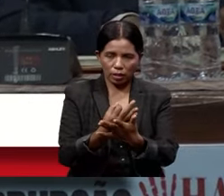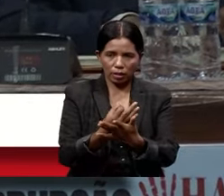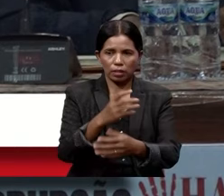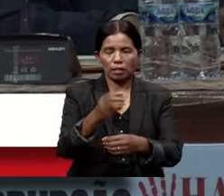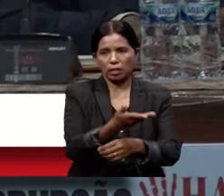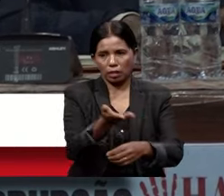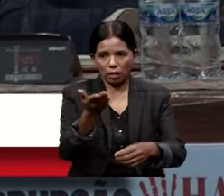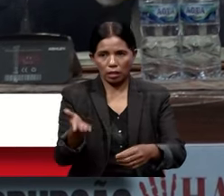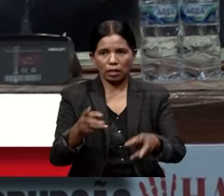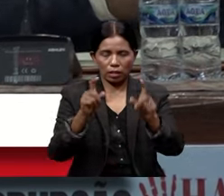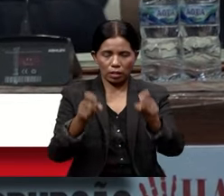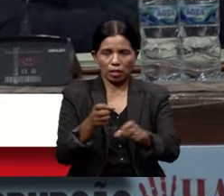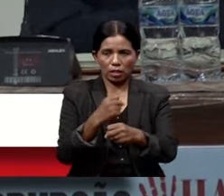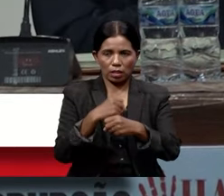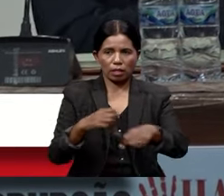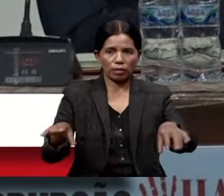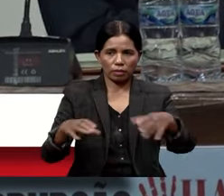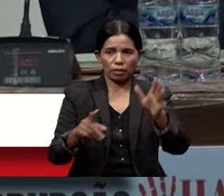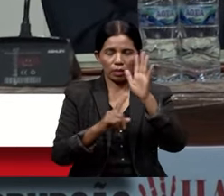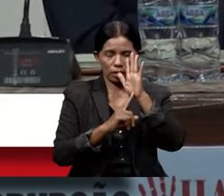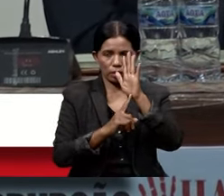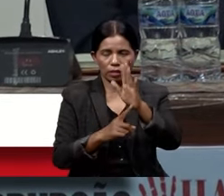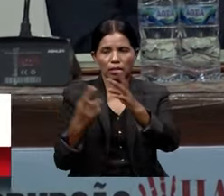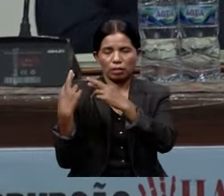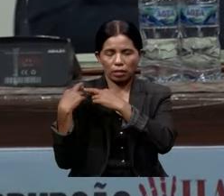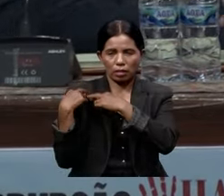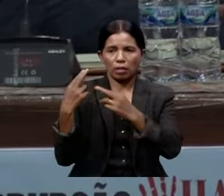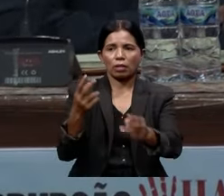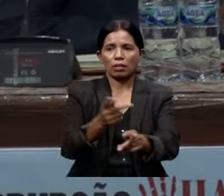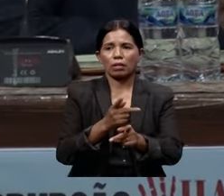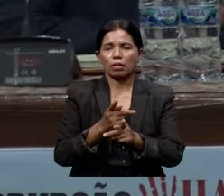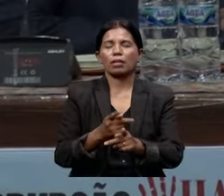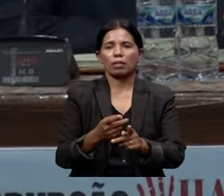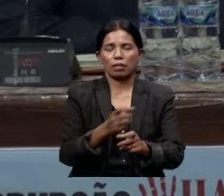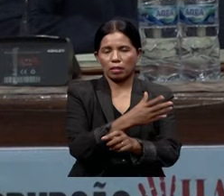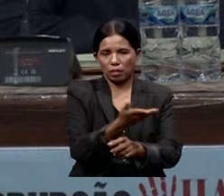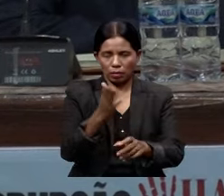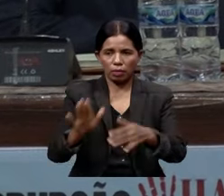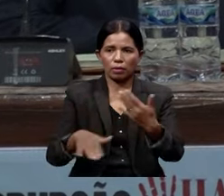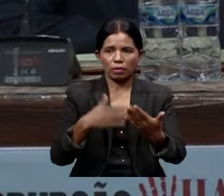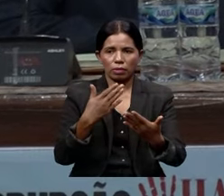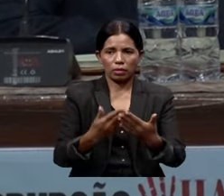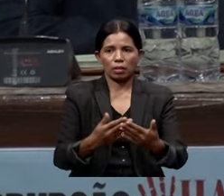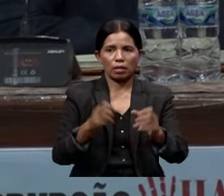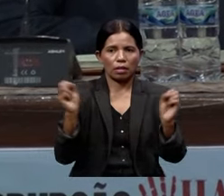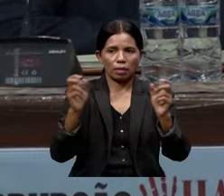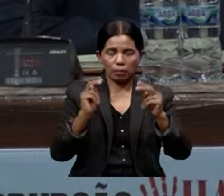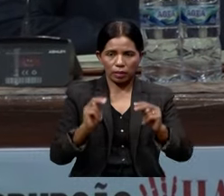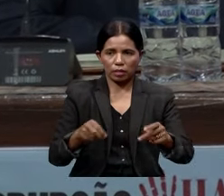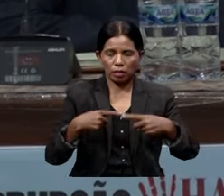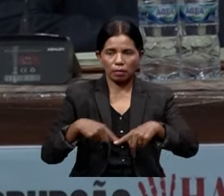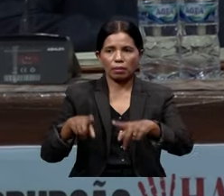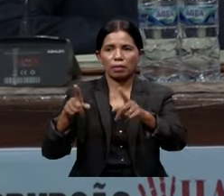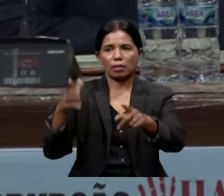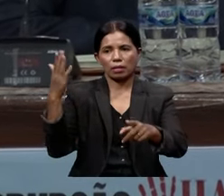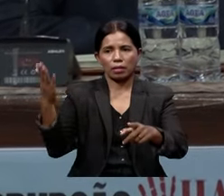me tem que errar o serviço, a responsabilidade, o cuidado. Não tem, não vou dizer lá, precisa para a marca e